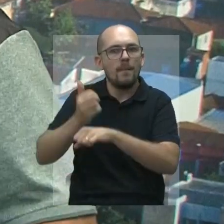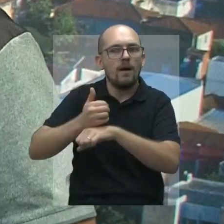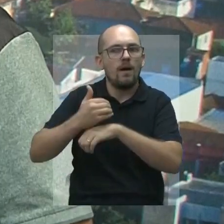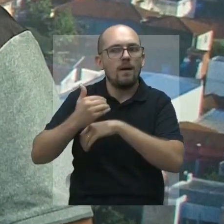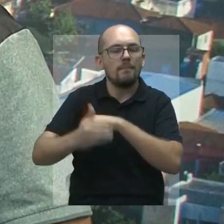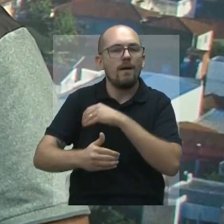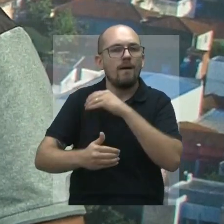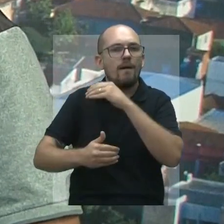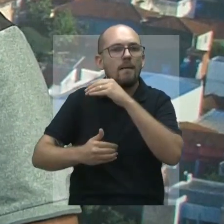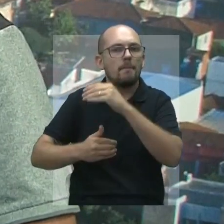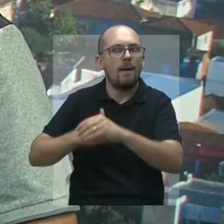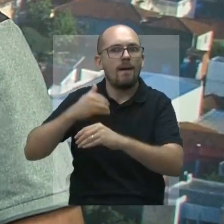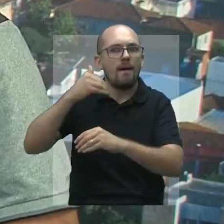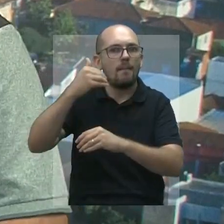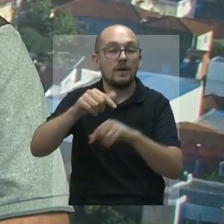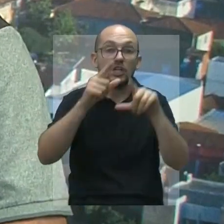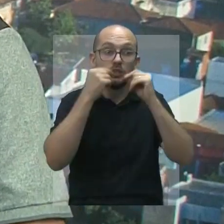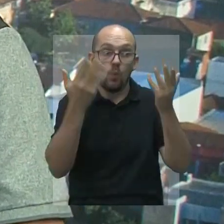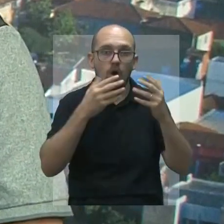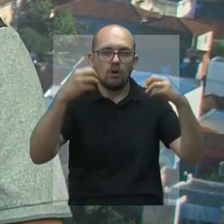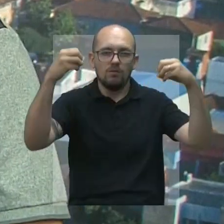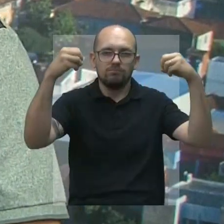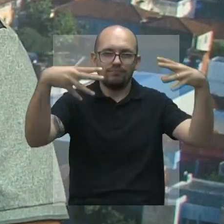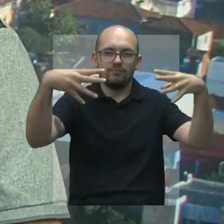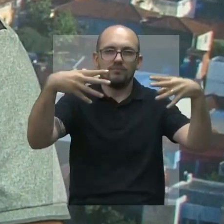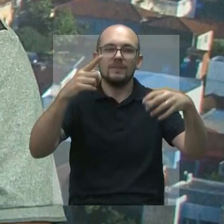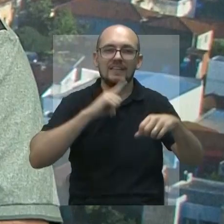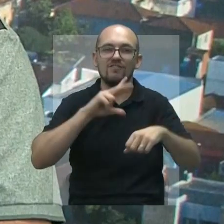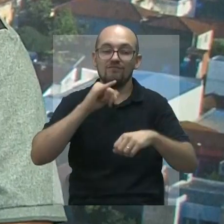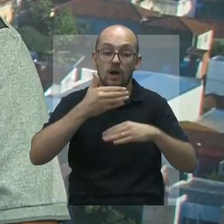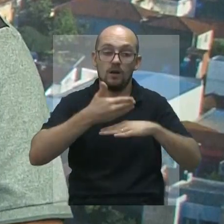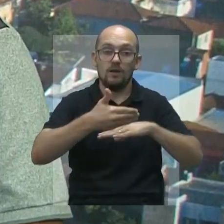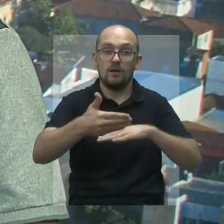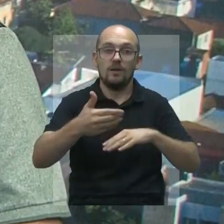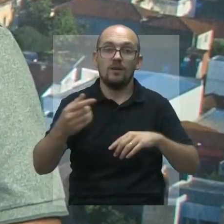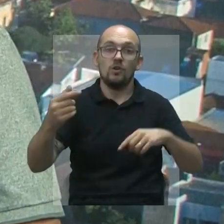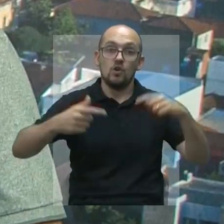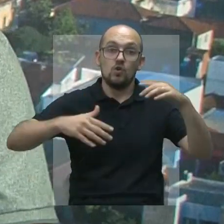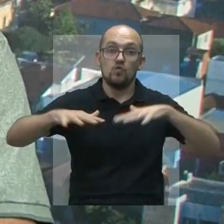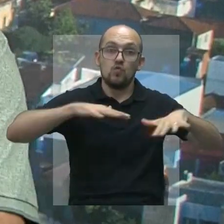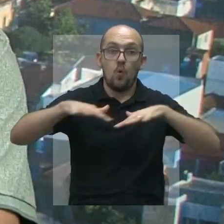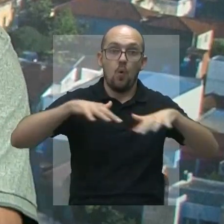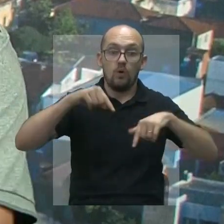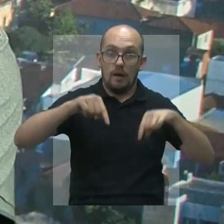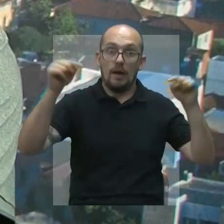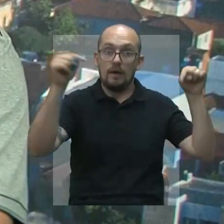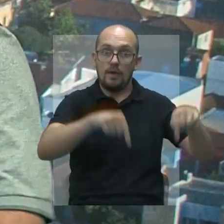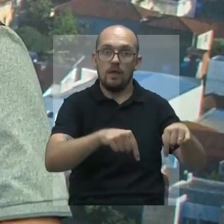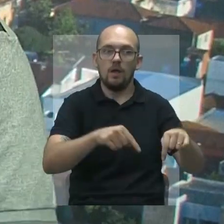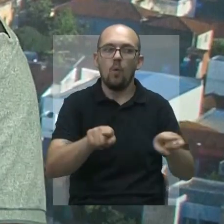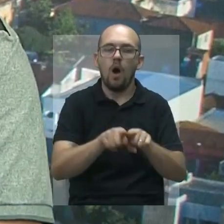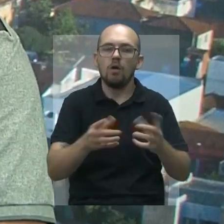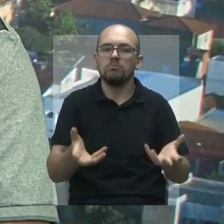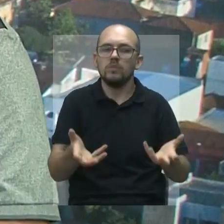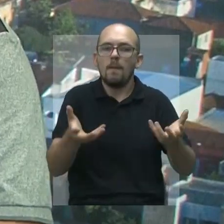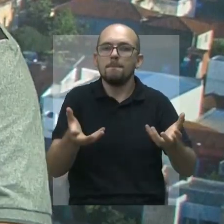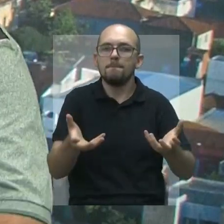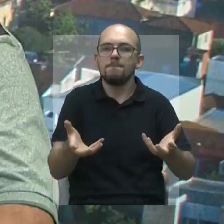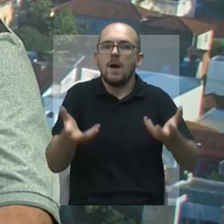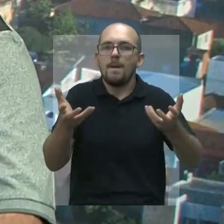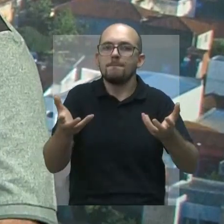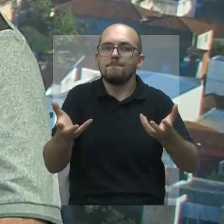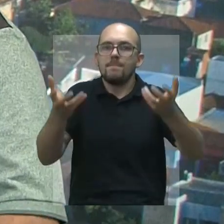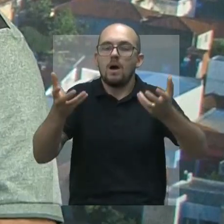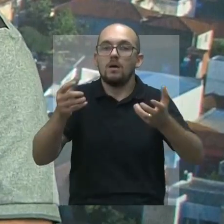sendo sede, são artifícios que nós estamos encontrando para de fato repor o clube no cenário nacional,